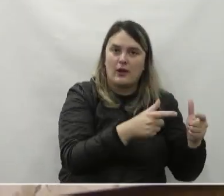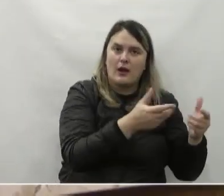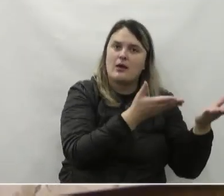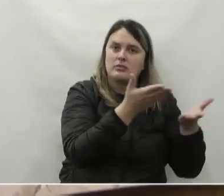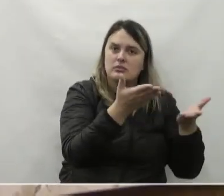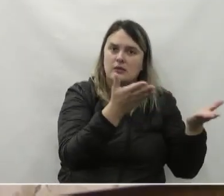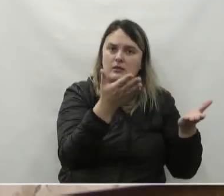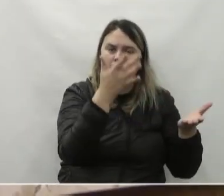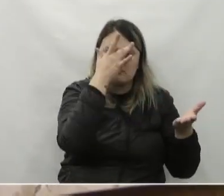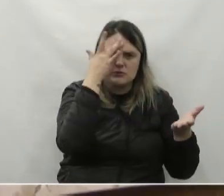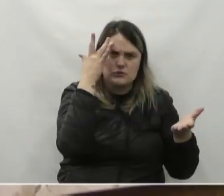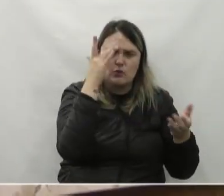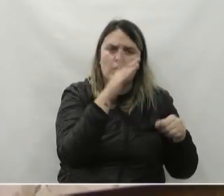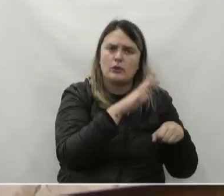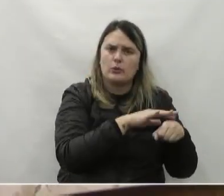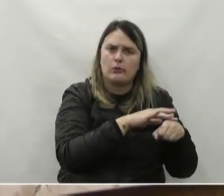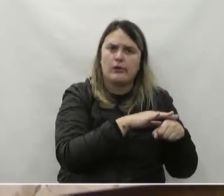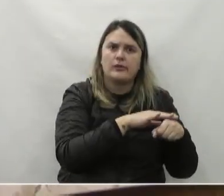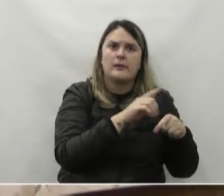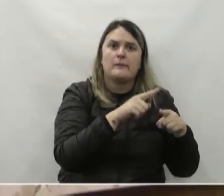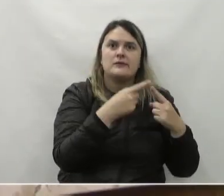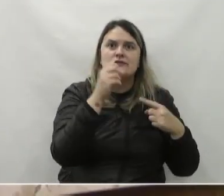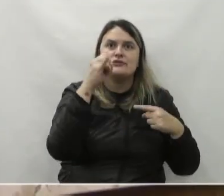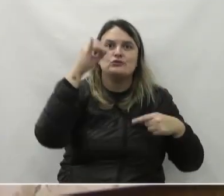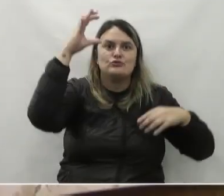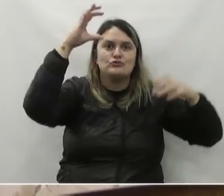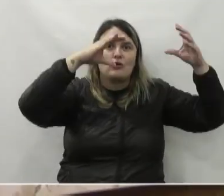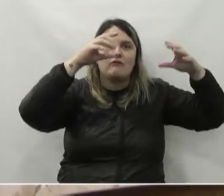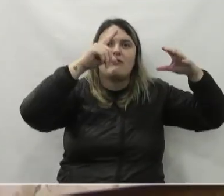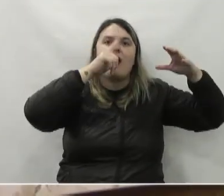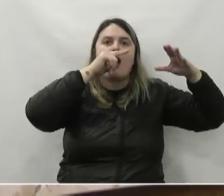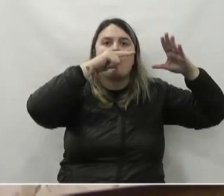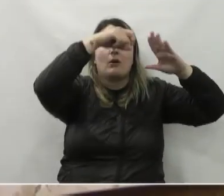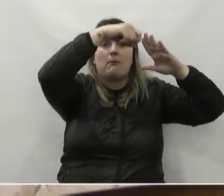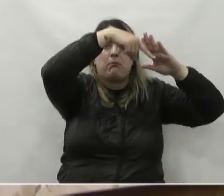com goteira, com infiltração,